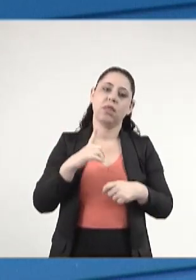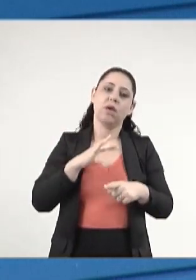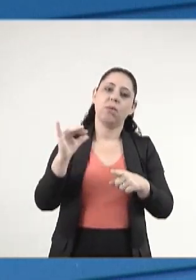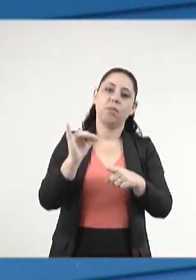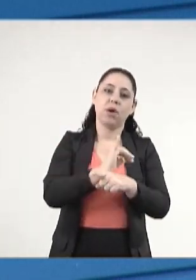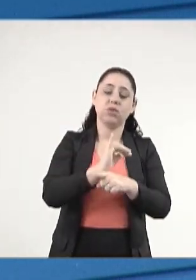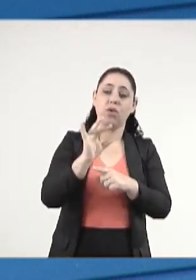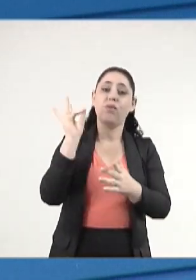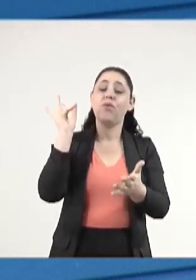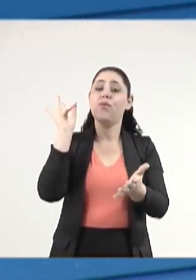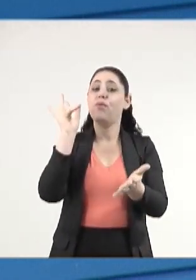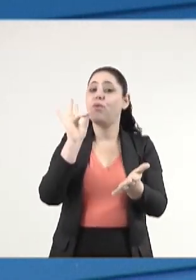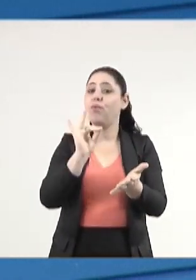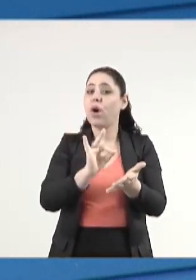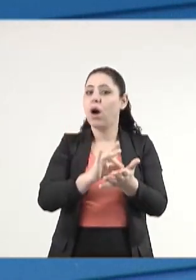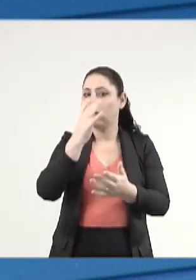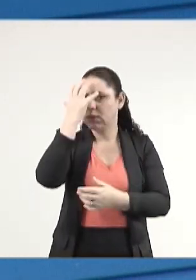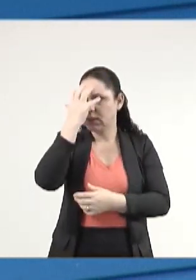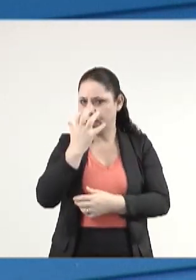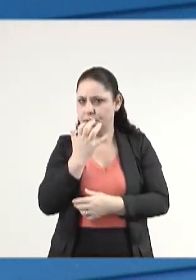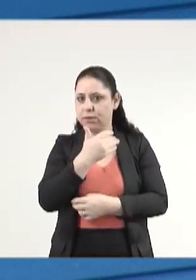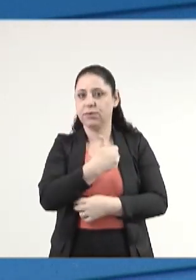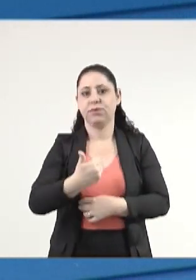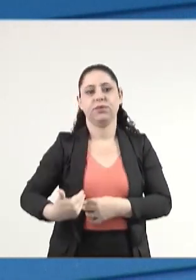ação efetiva do governo para